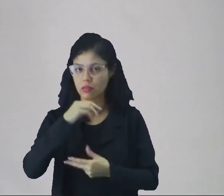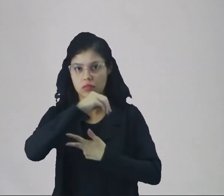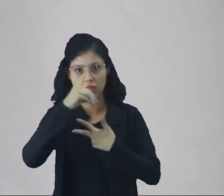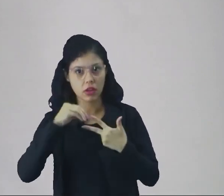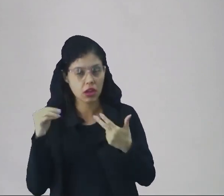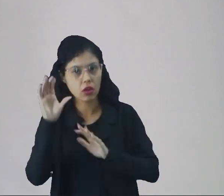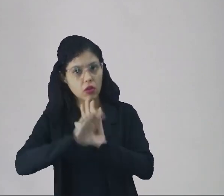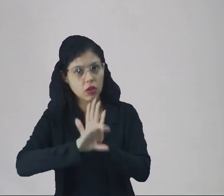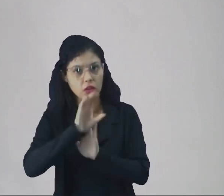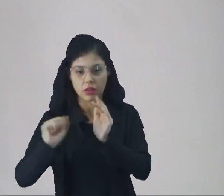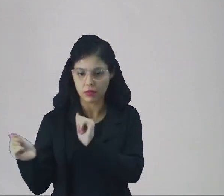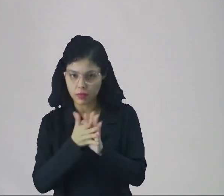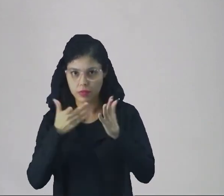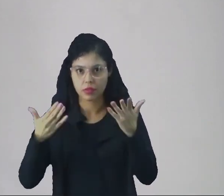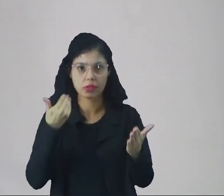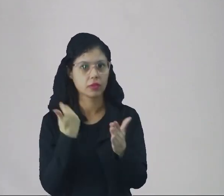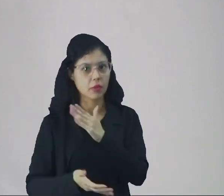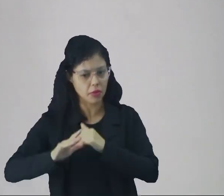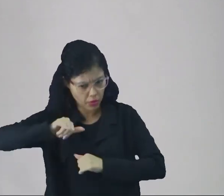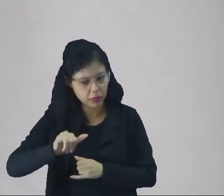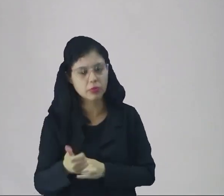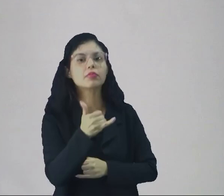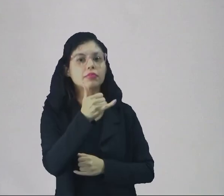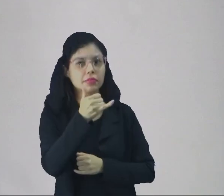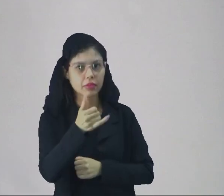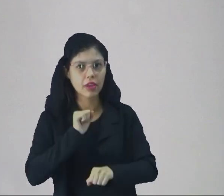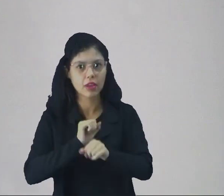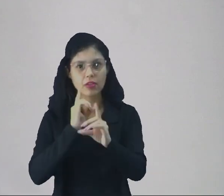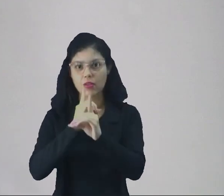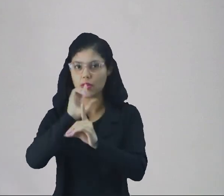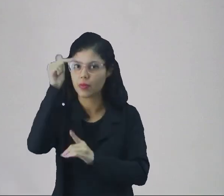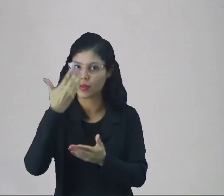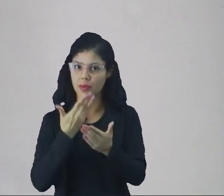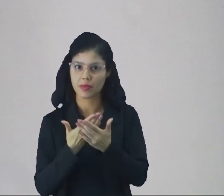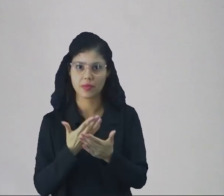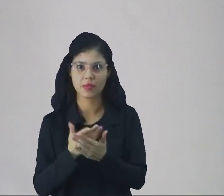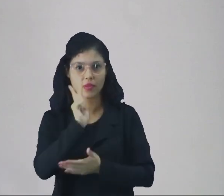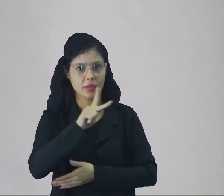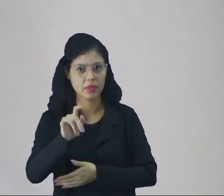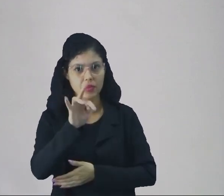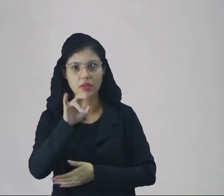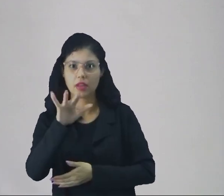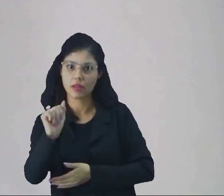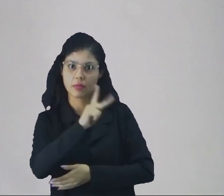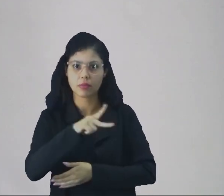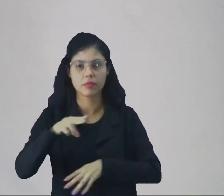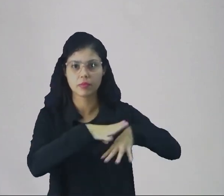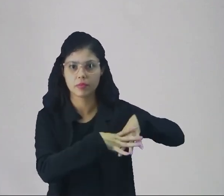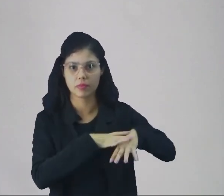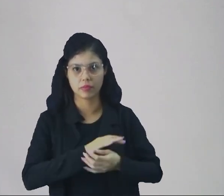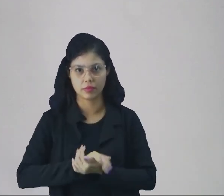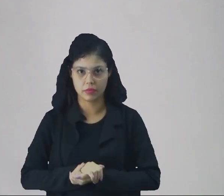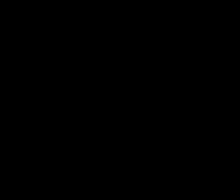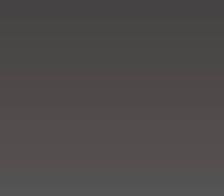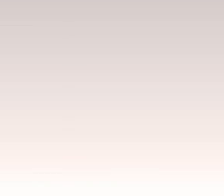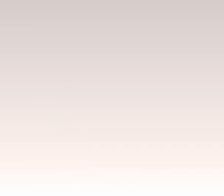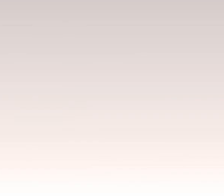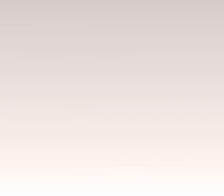É um conteúdo maravilhoso, tá? Não perde essa oportunidade. Eu te encontro na próxima aula. Eu sou o professor Emerson de Matemática.